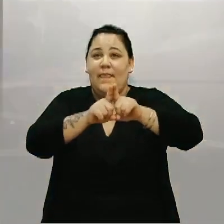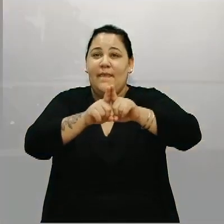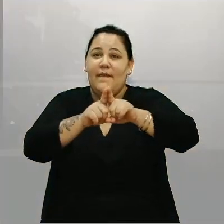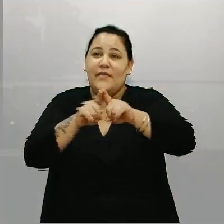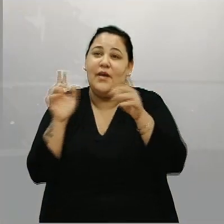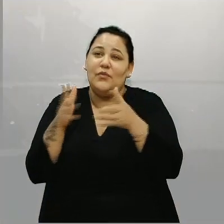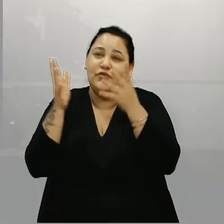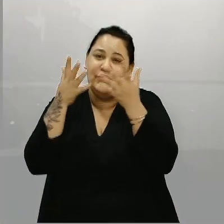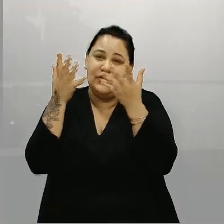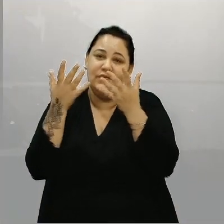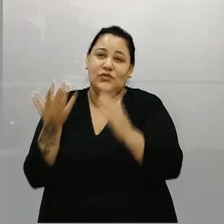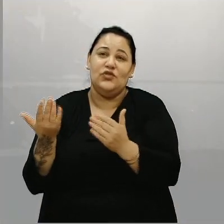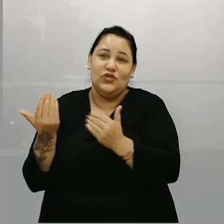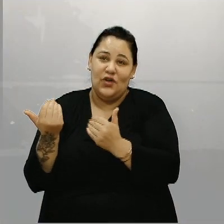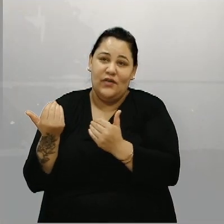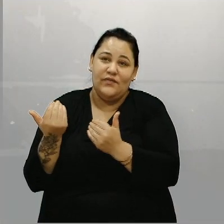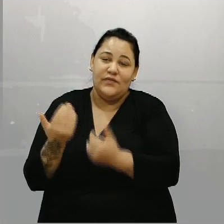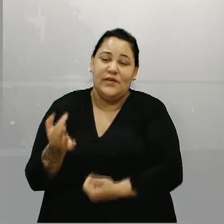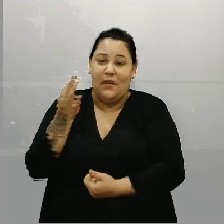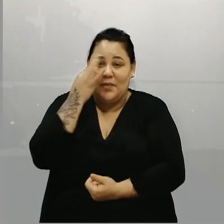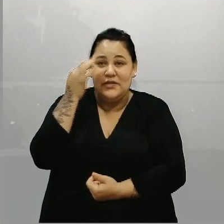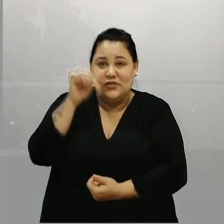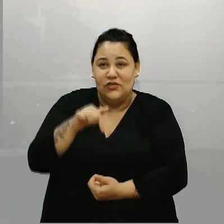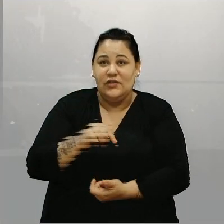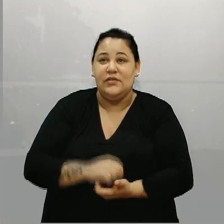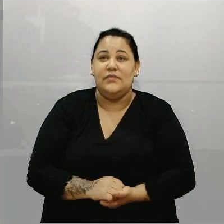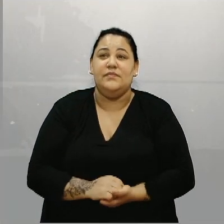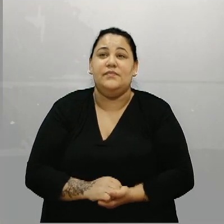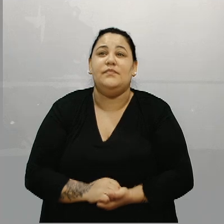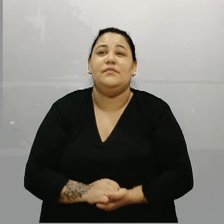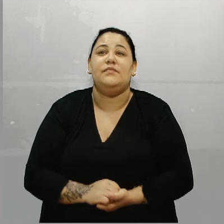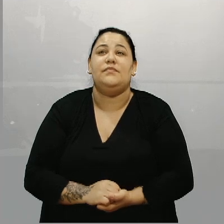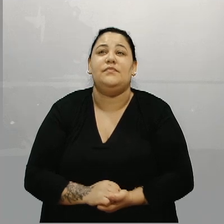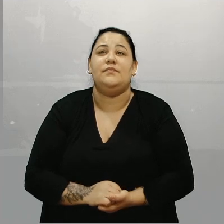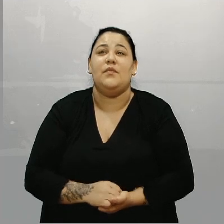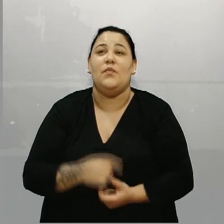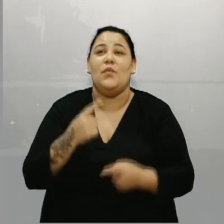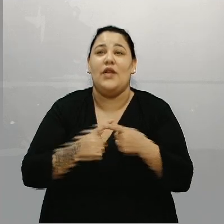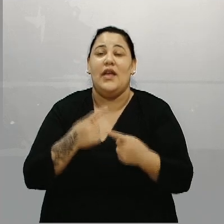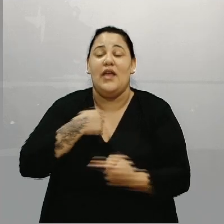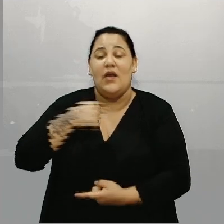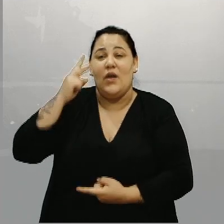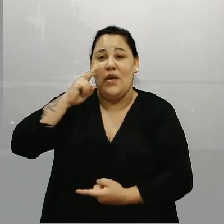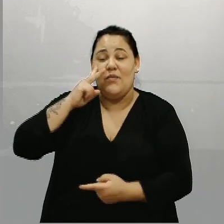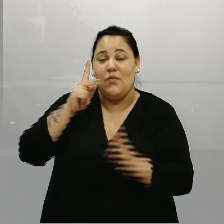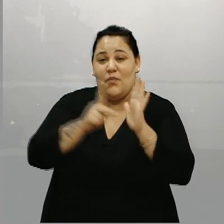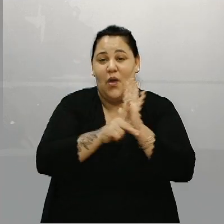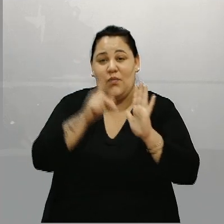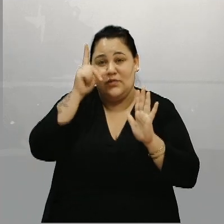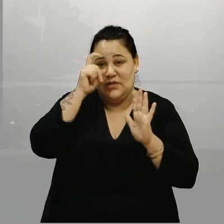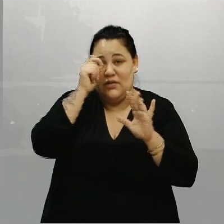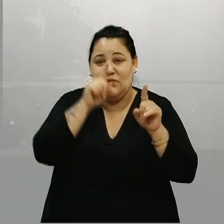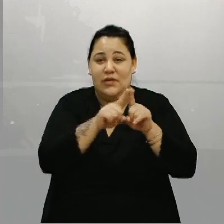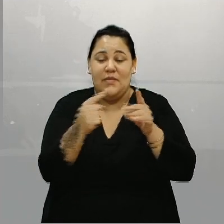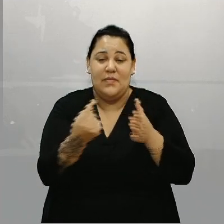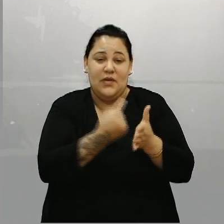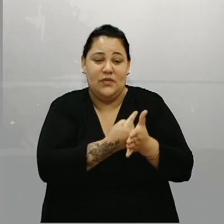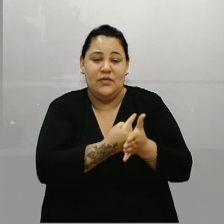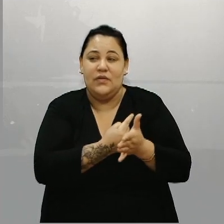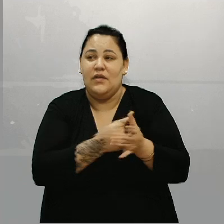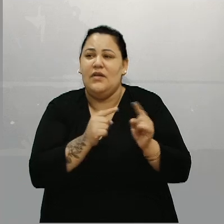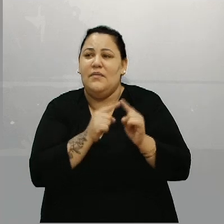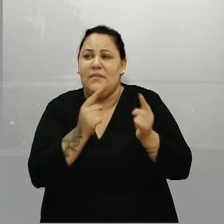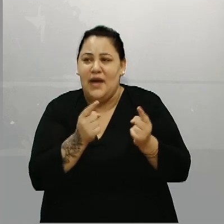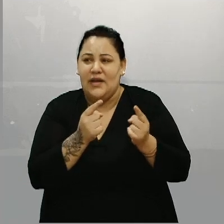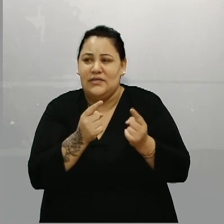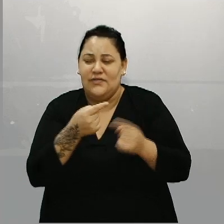da juventude que estava aqui presente. Porque eu me lembro que o próprio vereador Scalco perguntou: mas